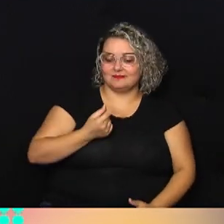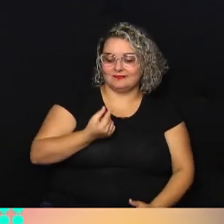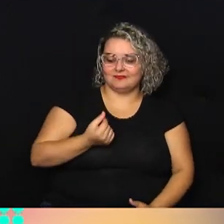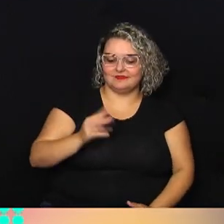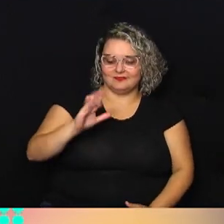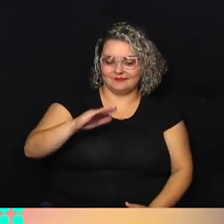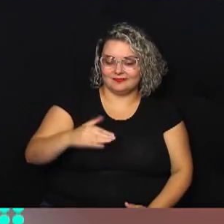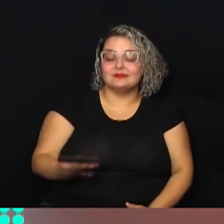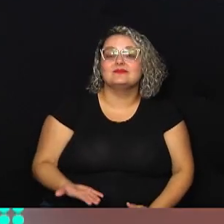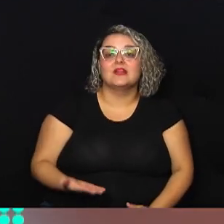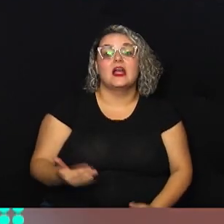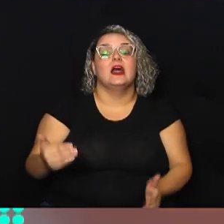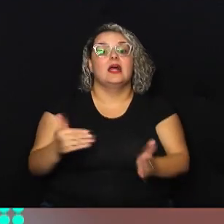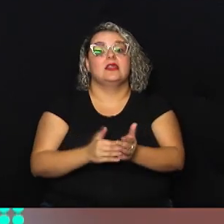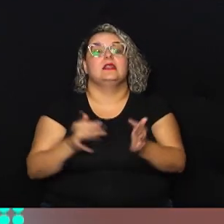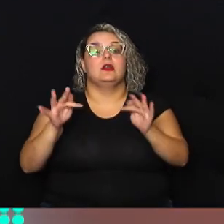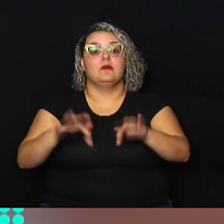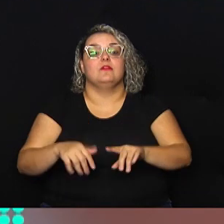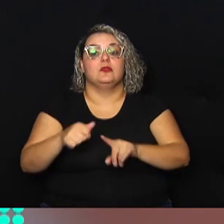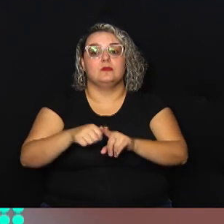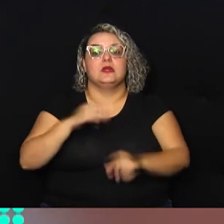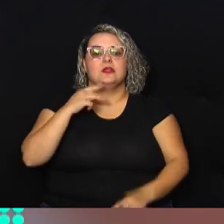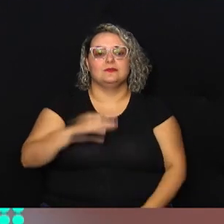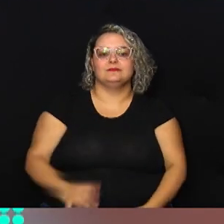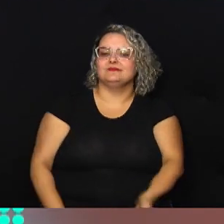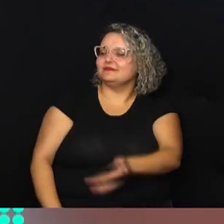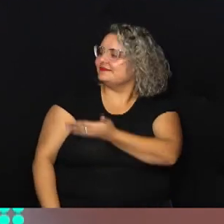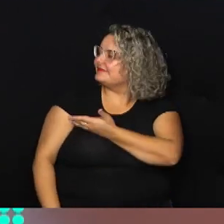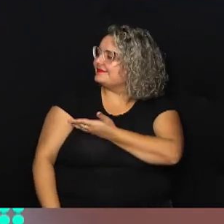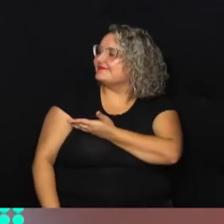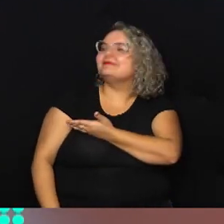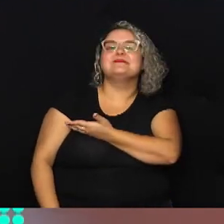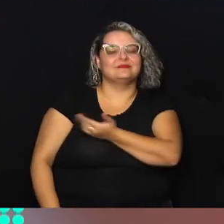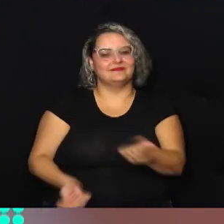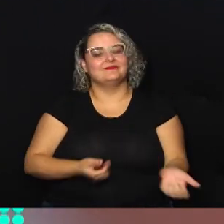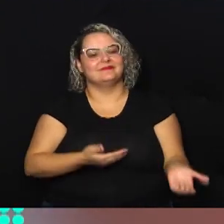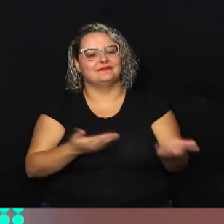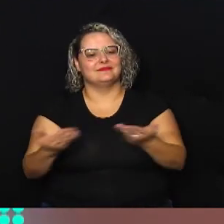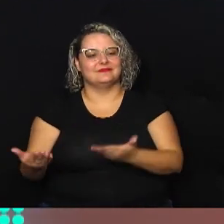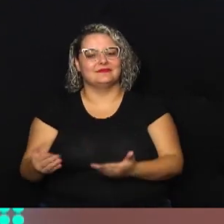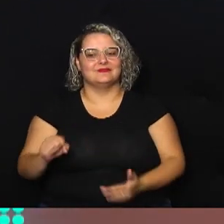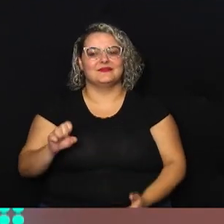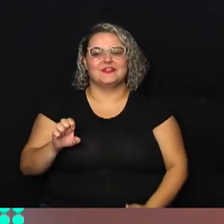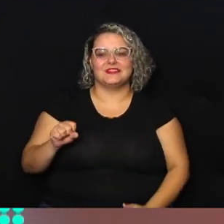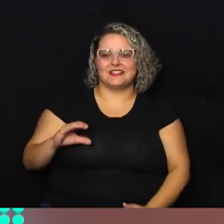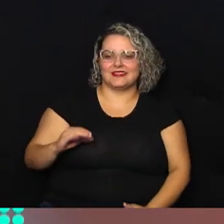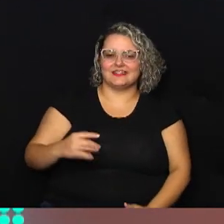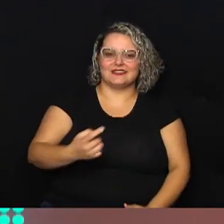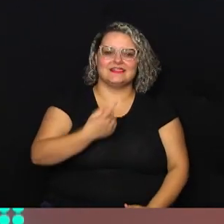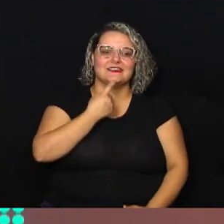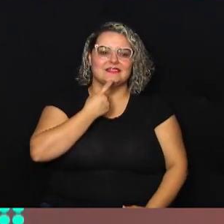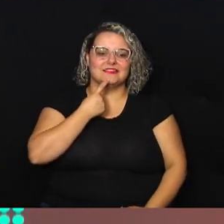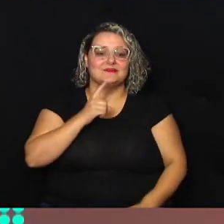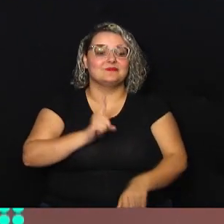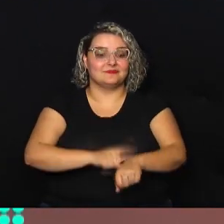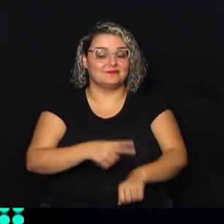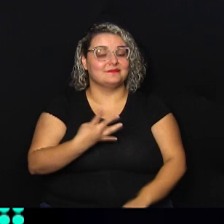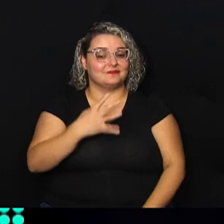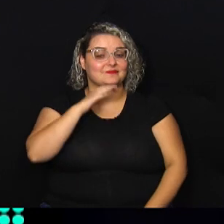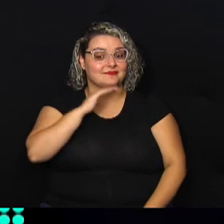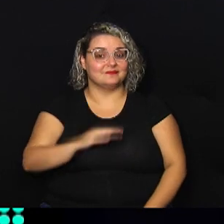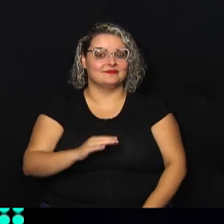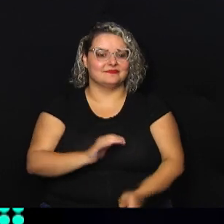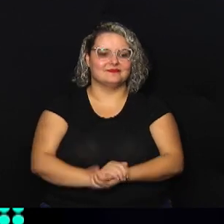fim do mês de março. Sábado, o trio Mana Flor se apresenta no Sesc Campinas, a partir das 4 horas da